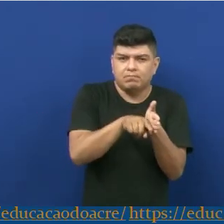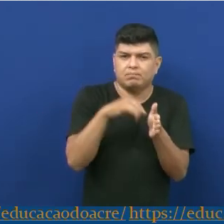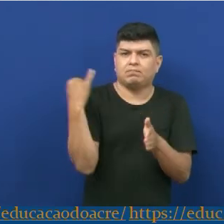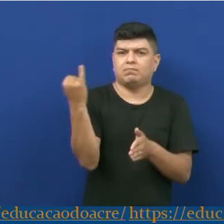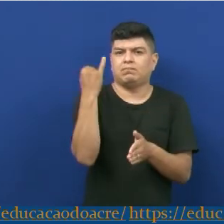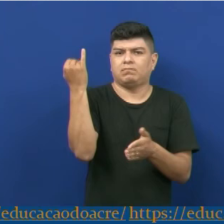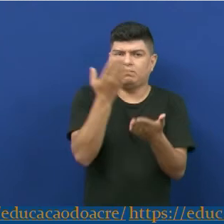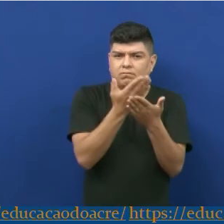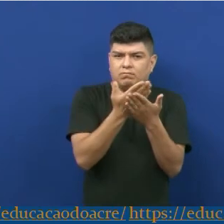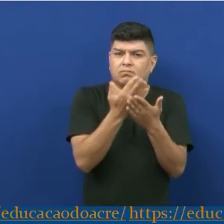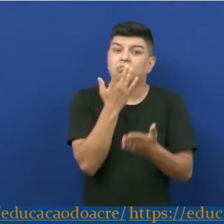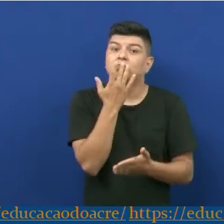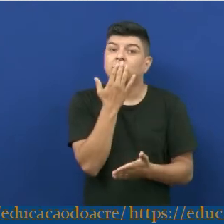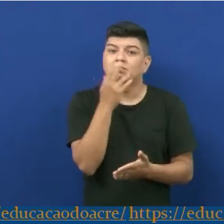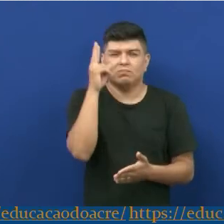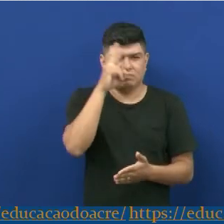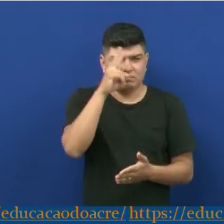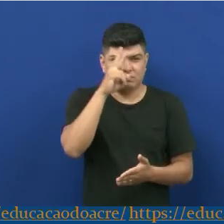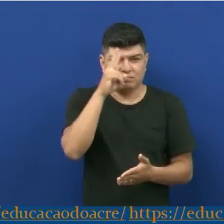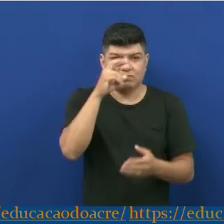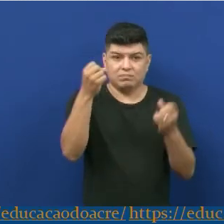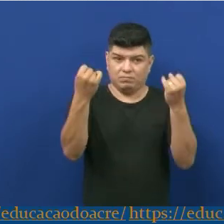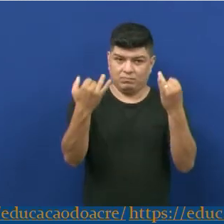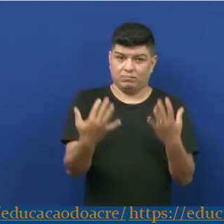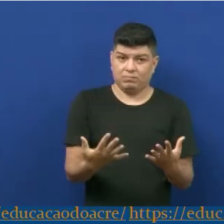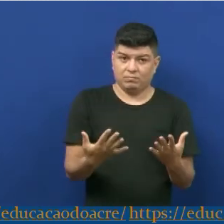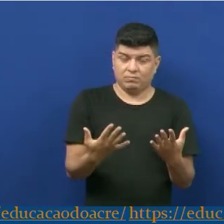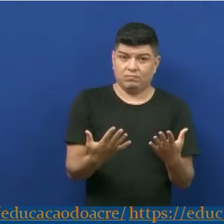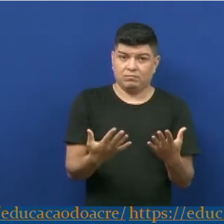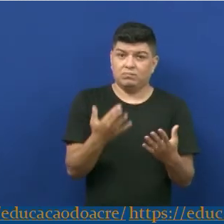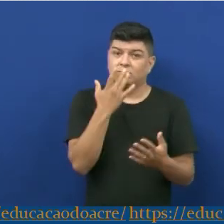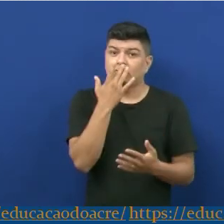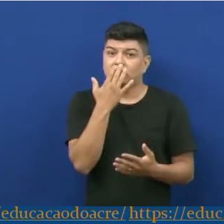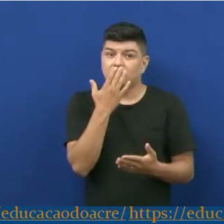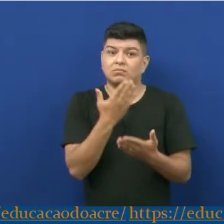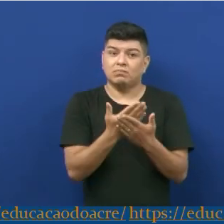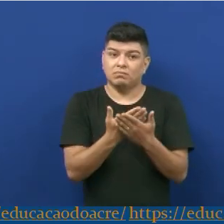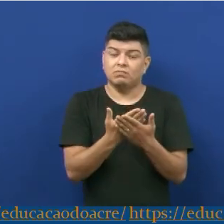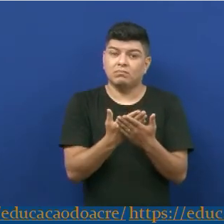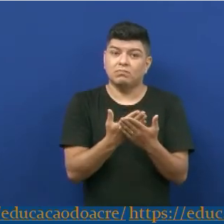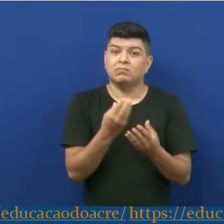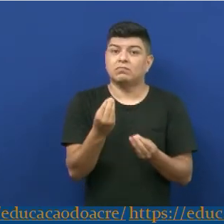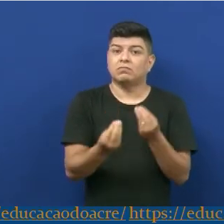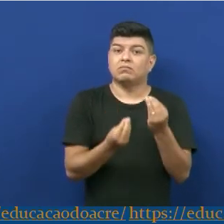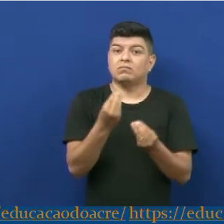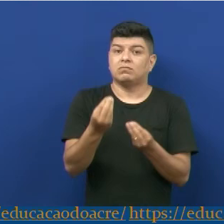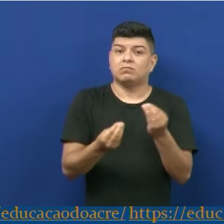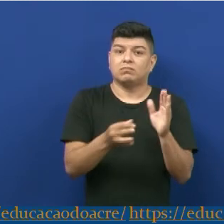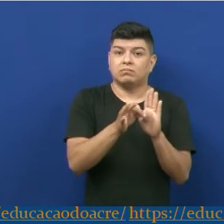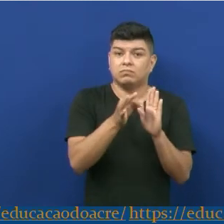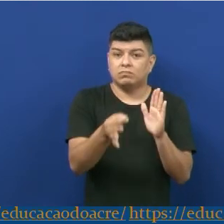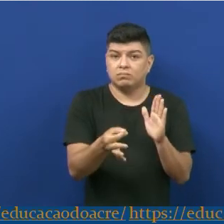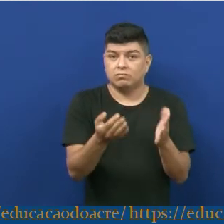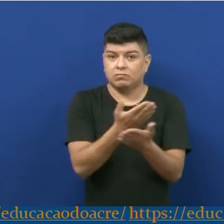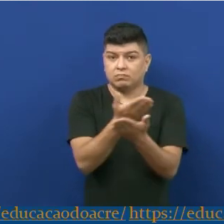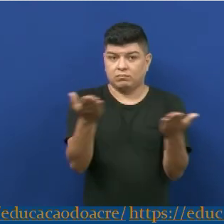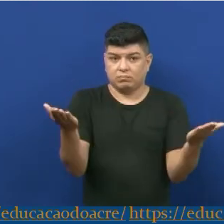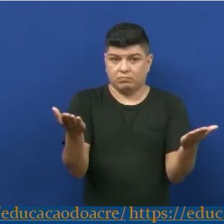importância do estudo das cores. Lembre que a gente falou sobre as cores nessa aula? Então, como sugestão, eu deixo para